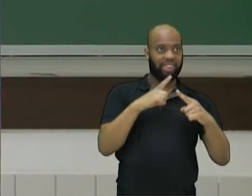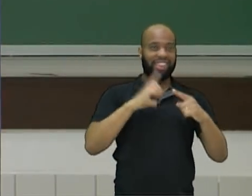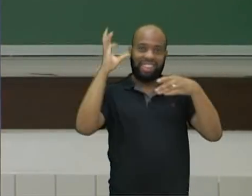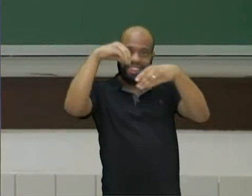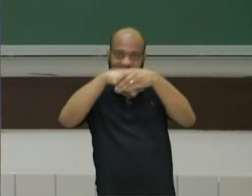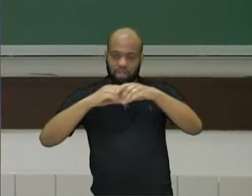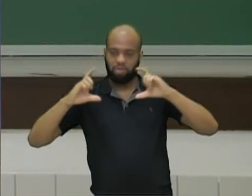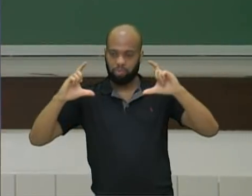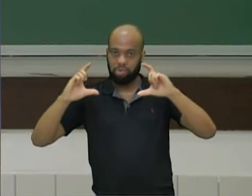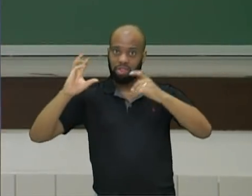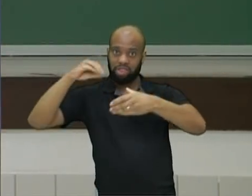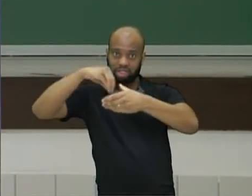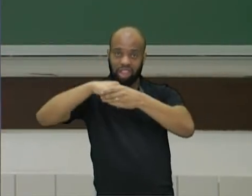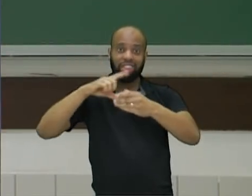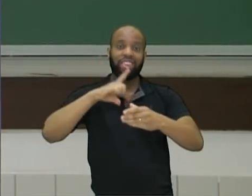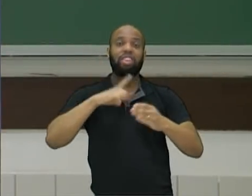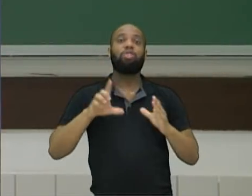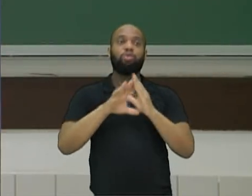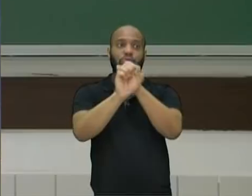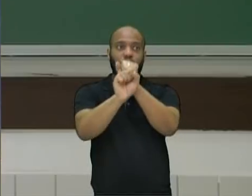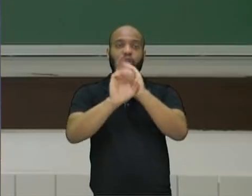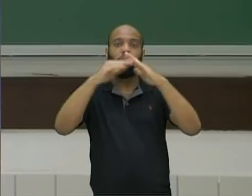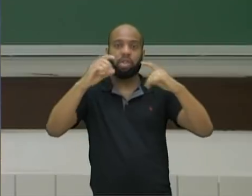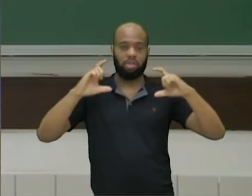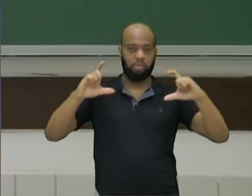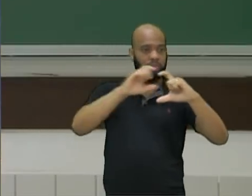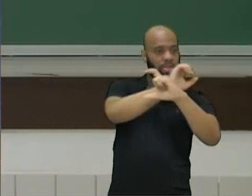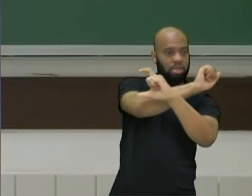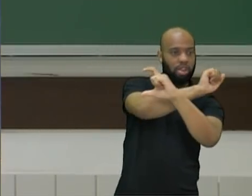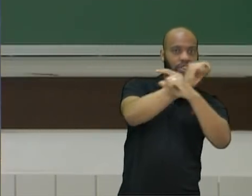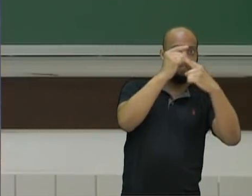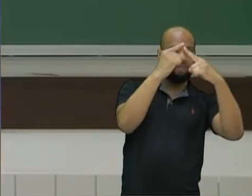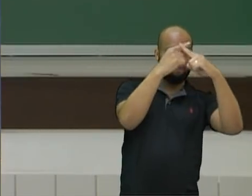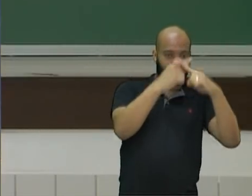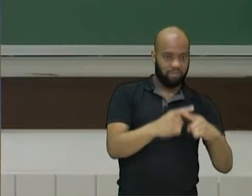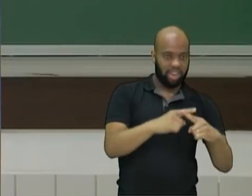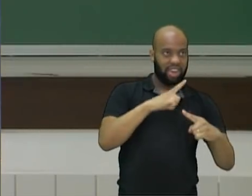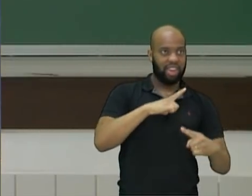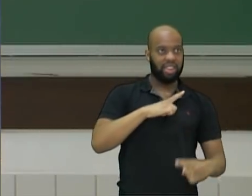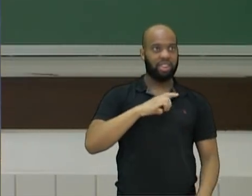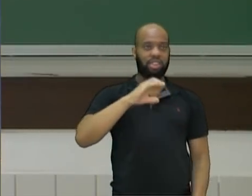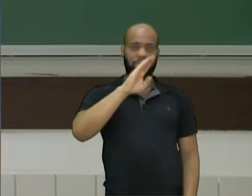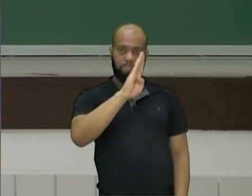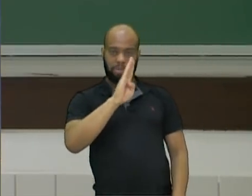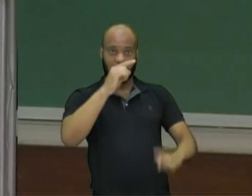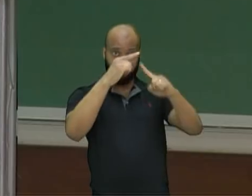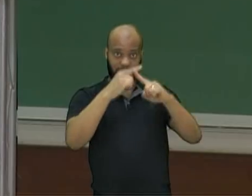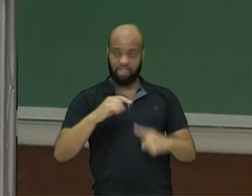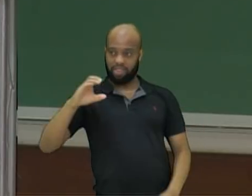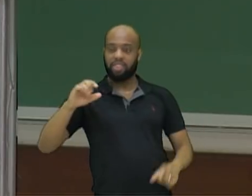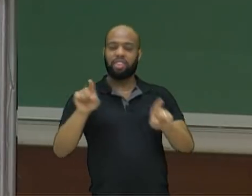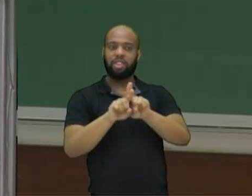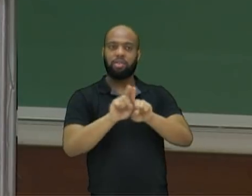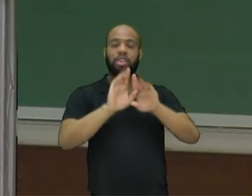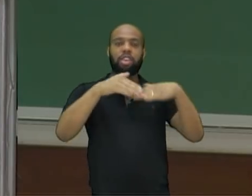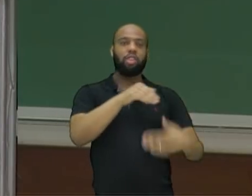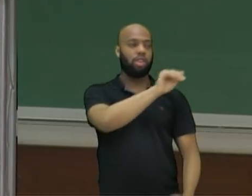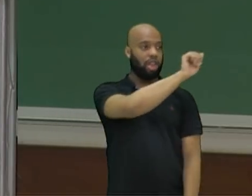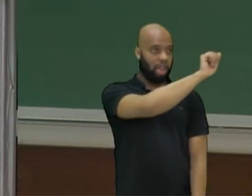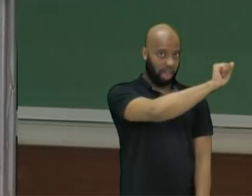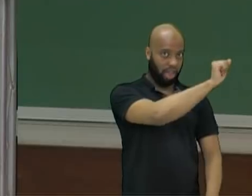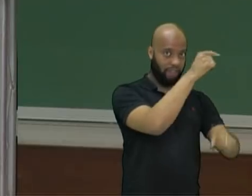dois números. Então o A vai multiplicar pelos dois termos aqui dessa soma, A vezes B que